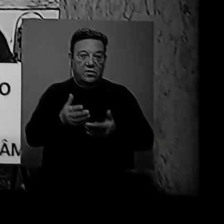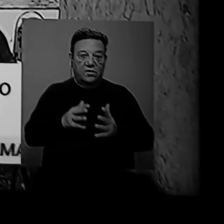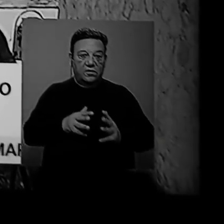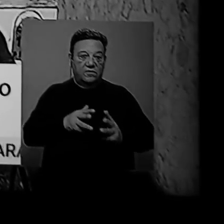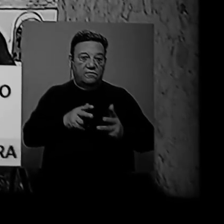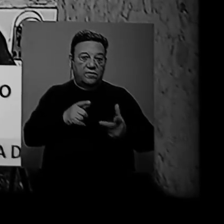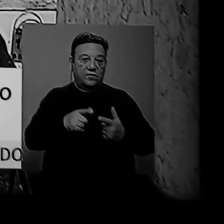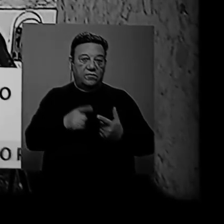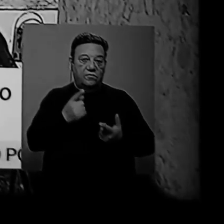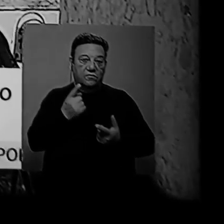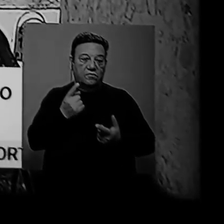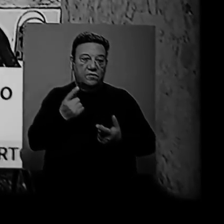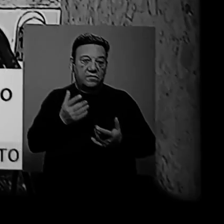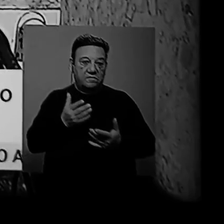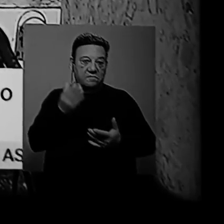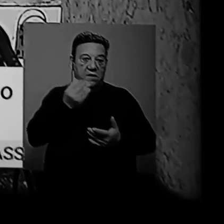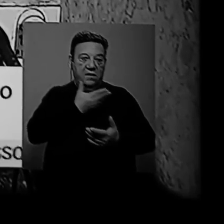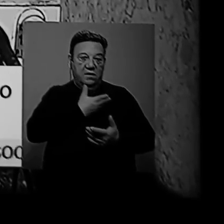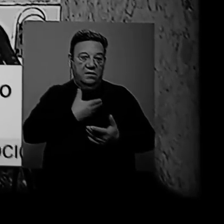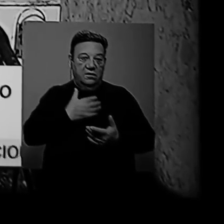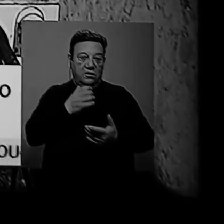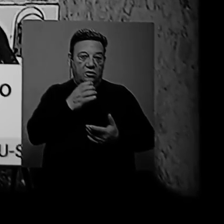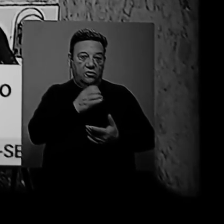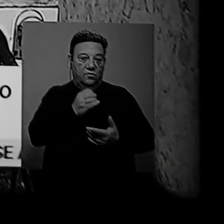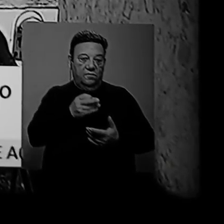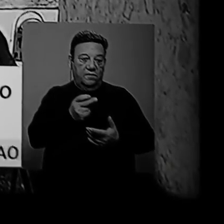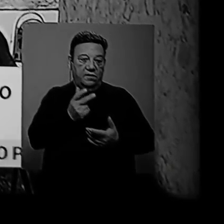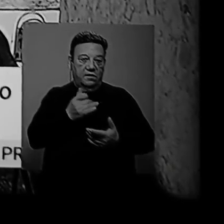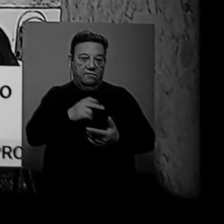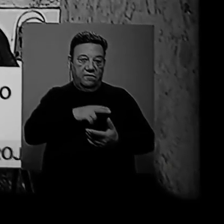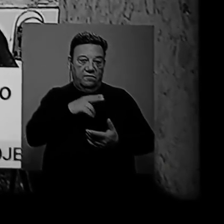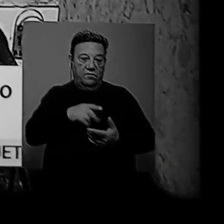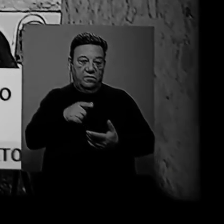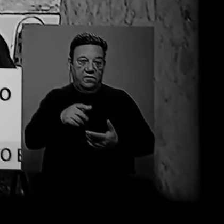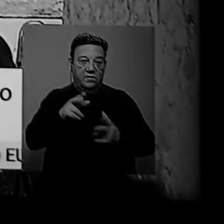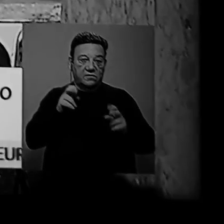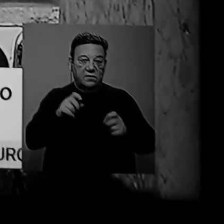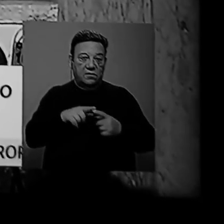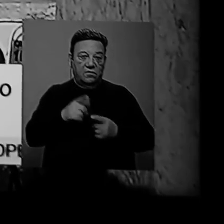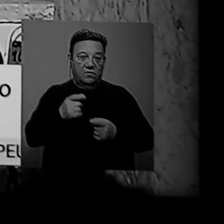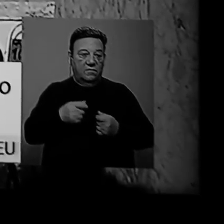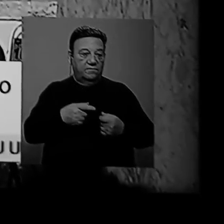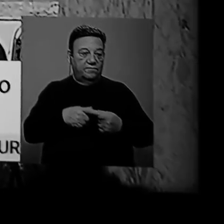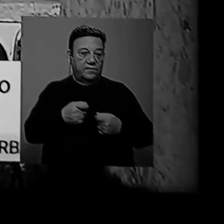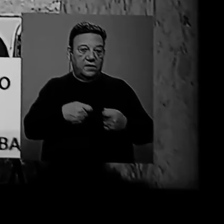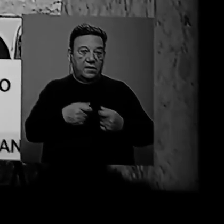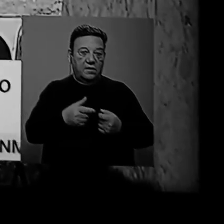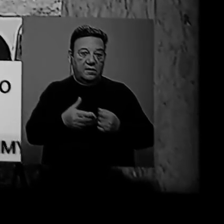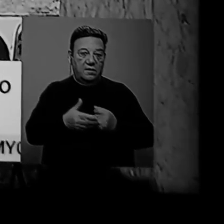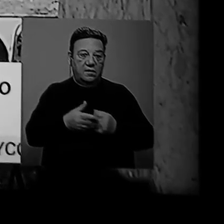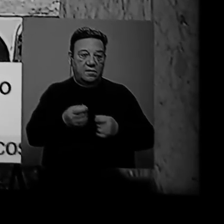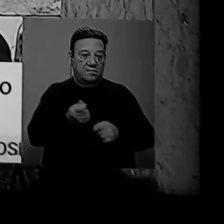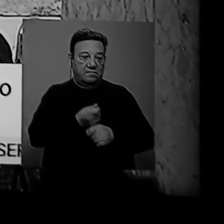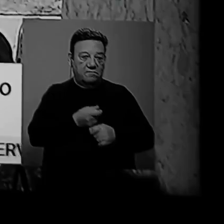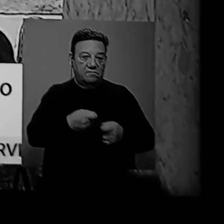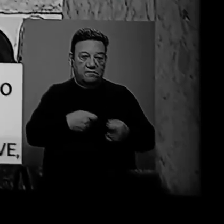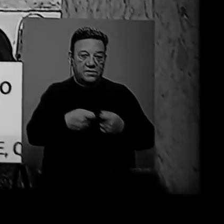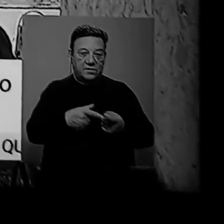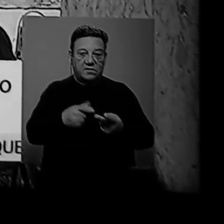chama uma das mais antigas cooperativas do país, com a questão de uma mercearia, de uma padaria, com a questão